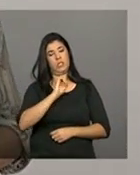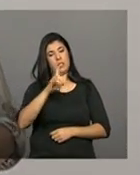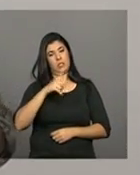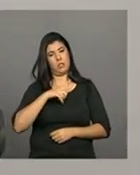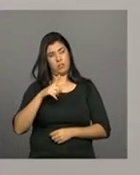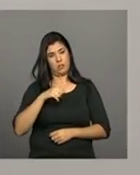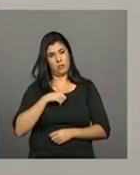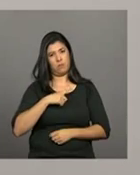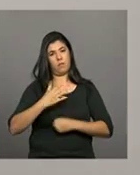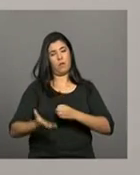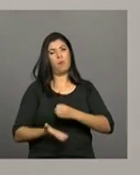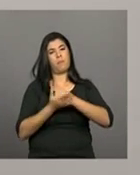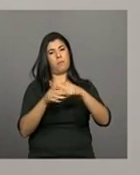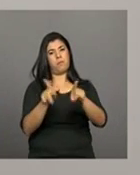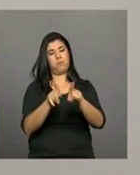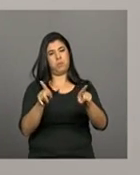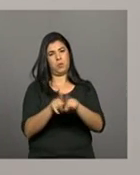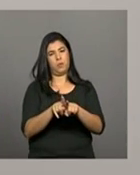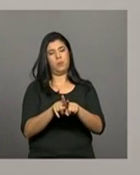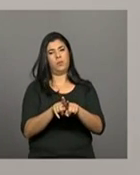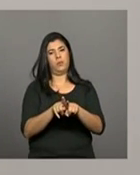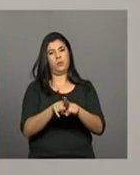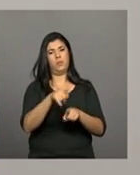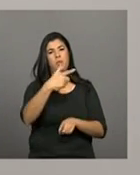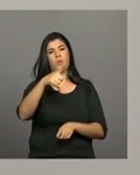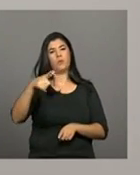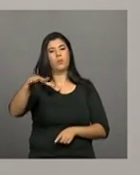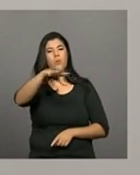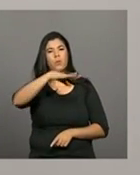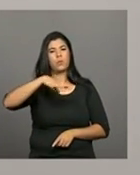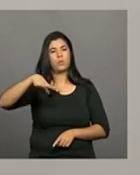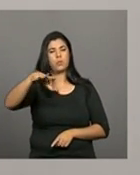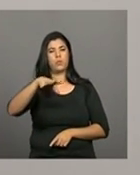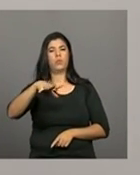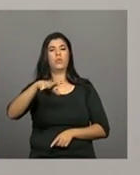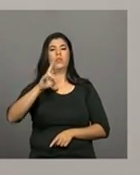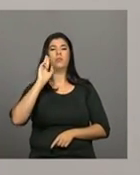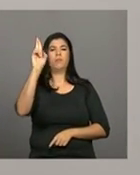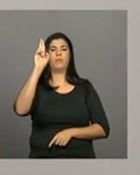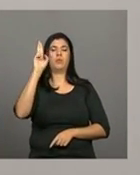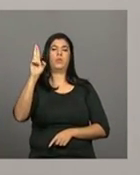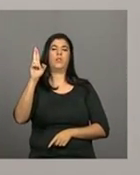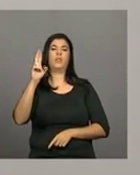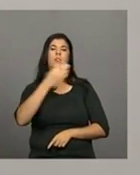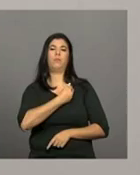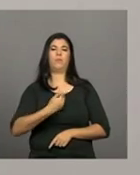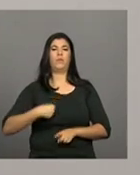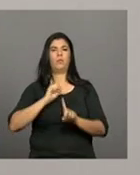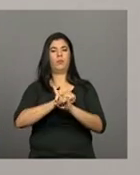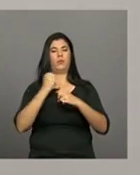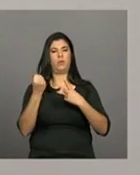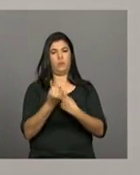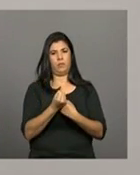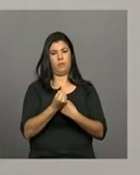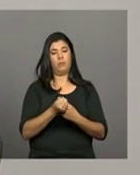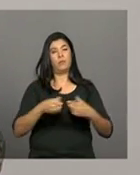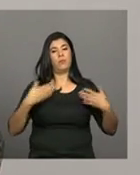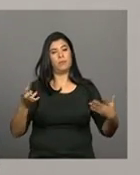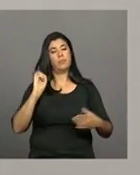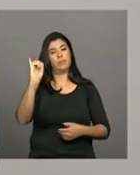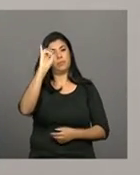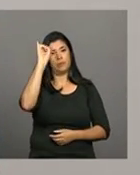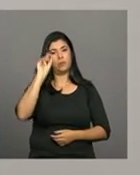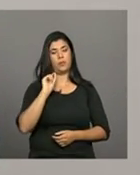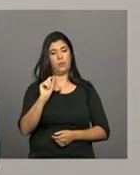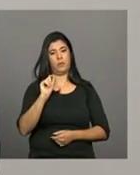tiver apoio também dos órgãos públicos, dos poderes e da sociedade. Daí a